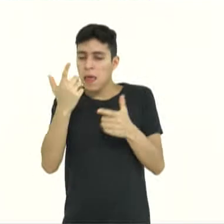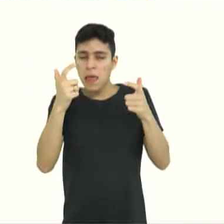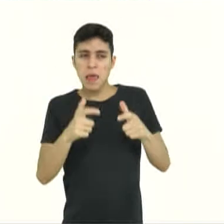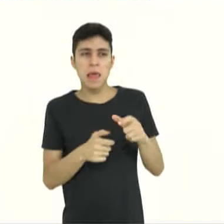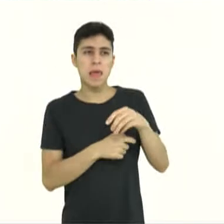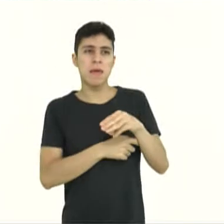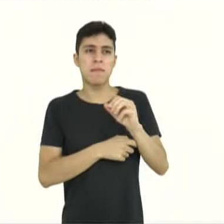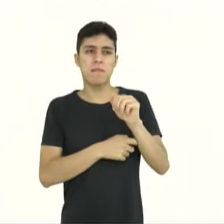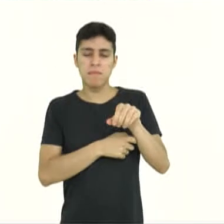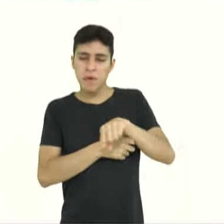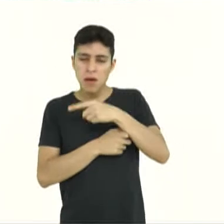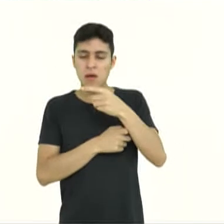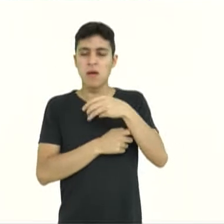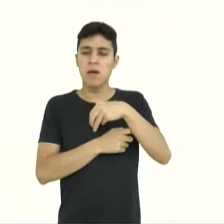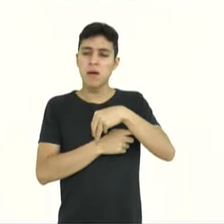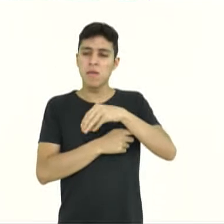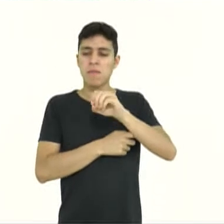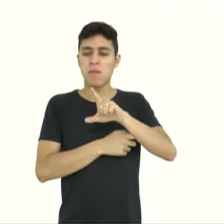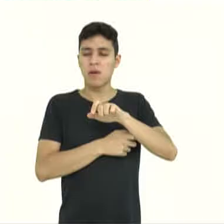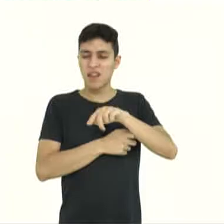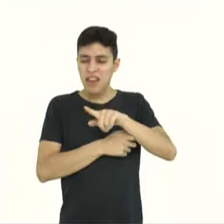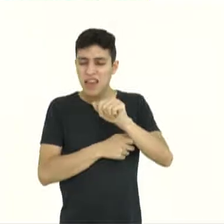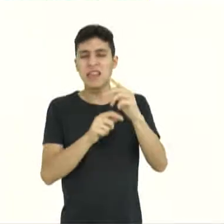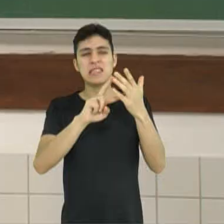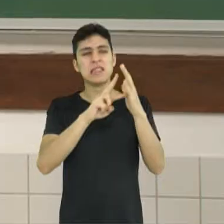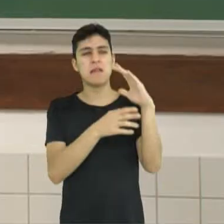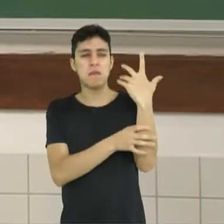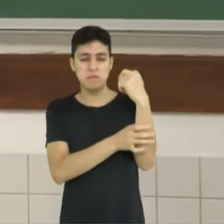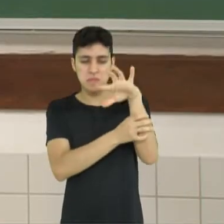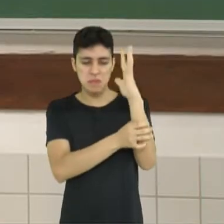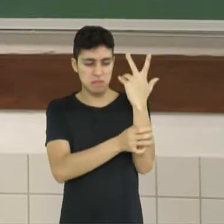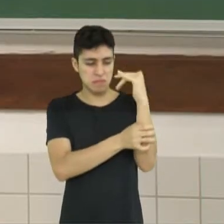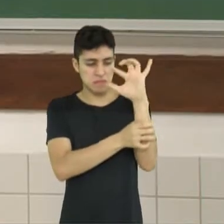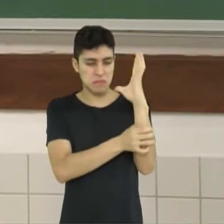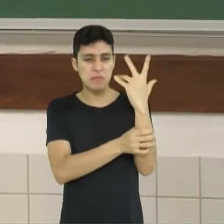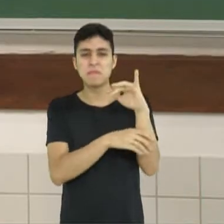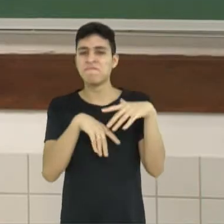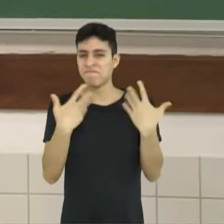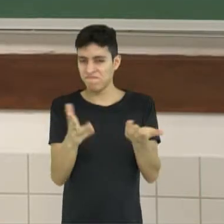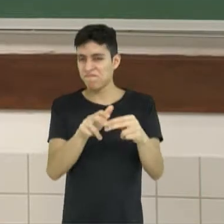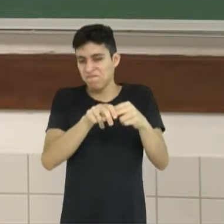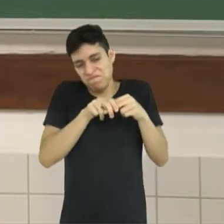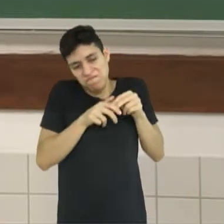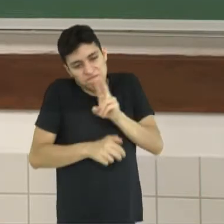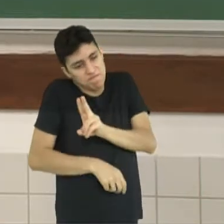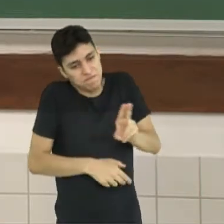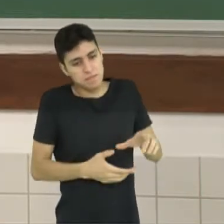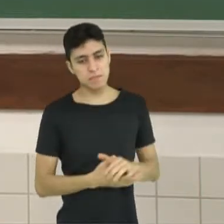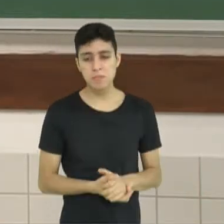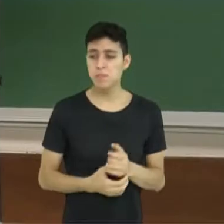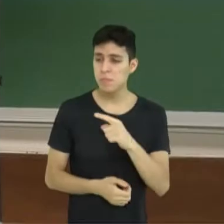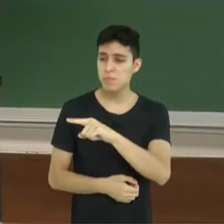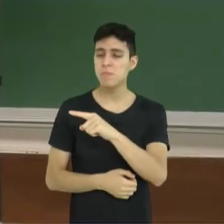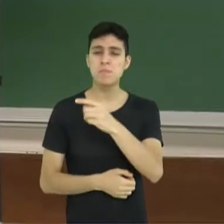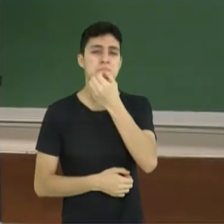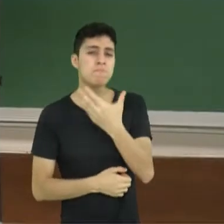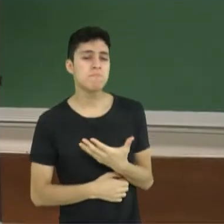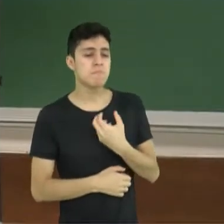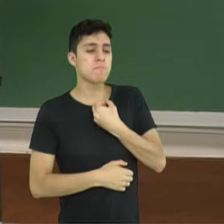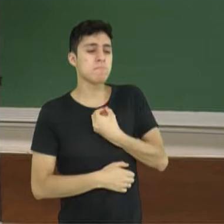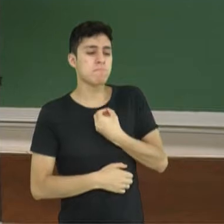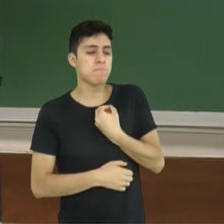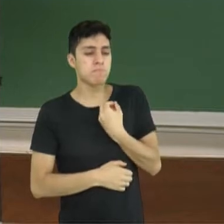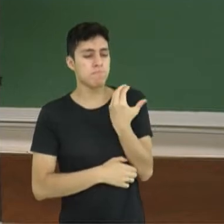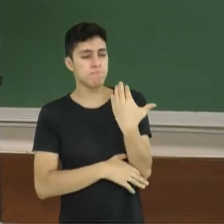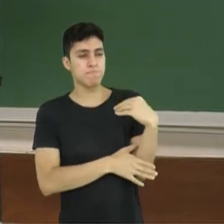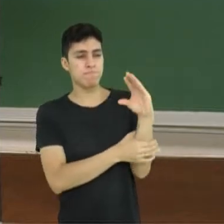molenga, né? Da mão mole, né? Os mamulengos, assim, né? Ideal para dar movimentos vivos aos fantoches.